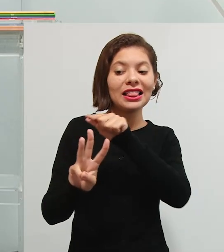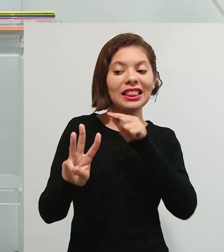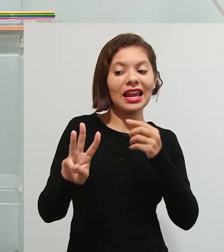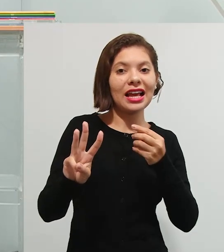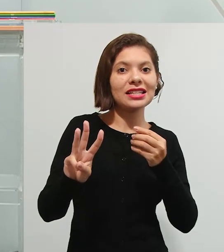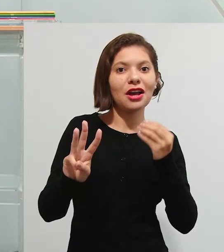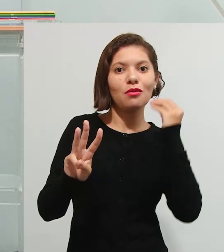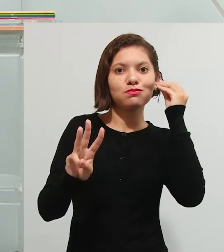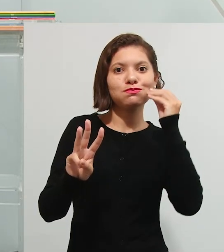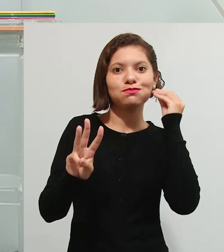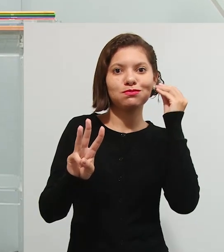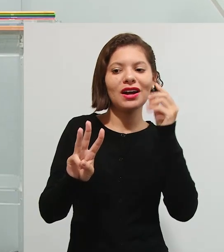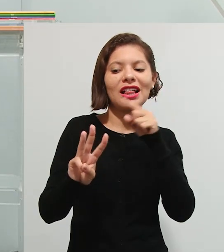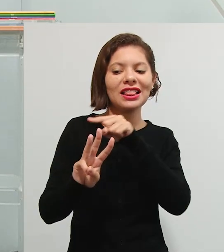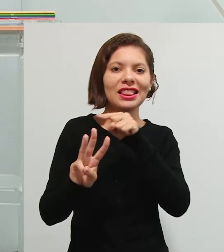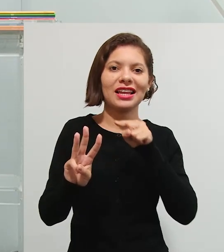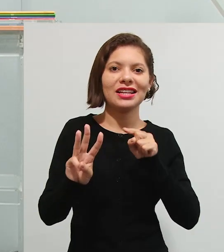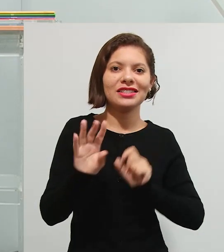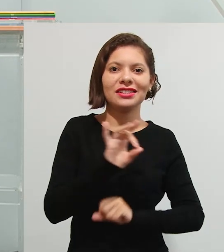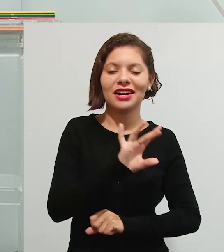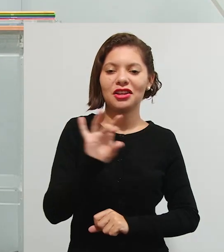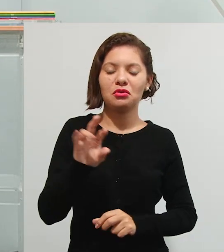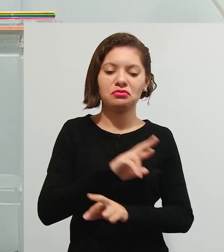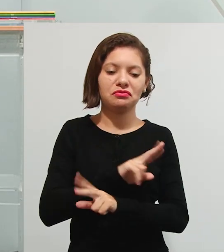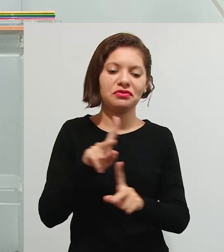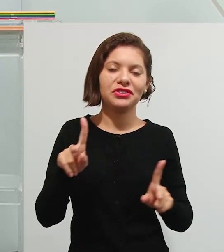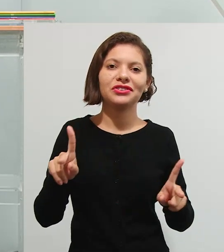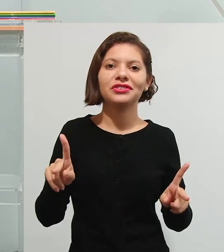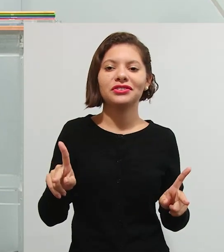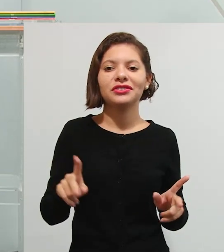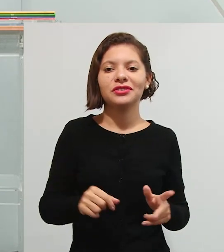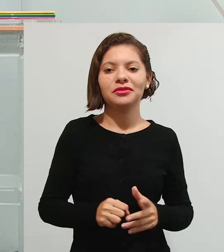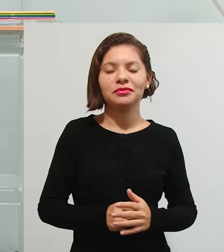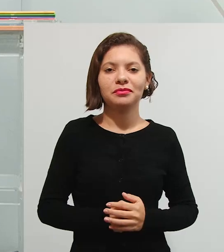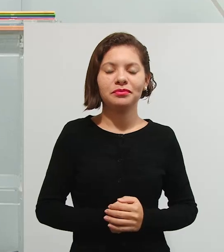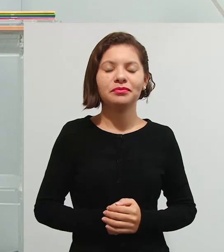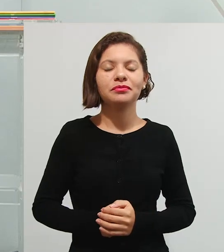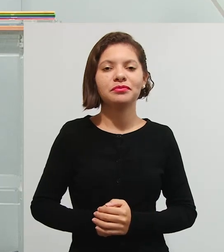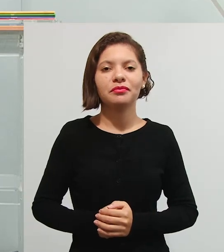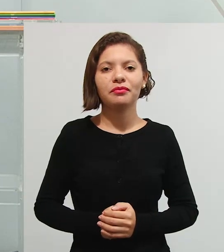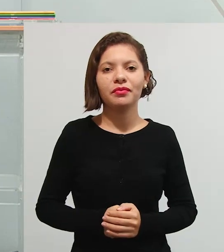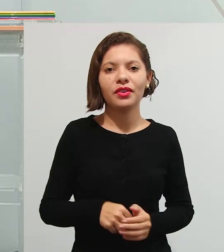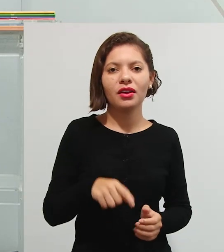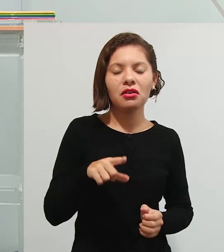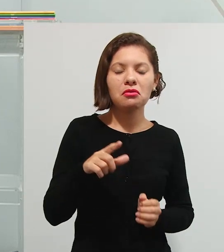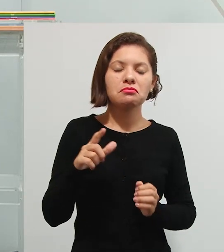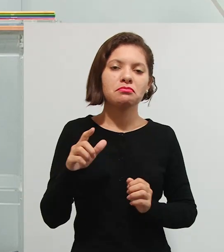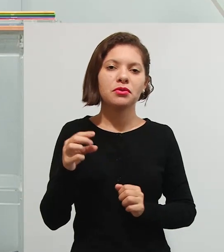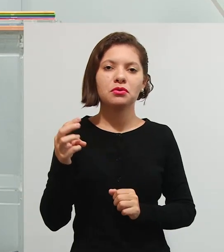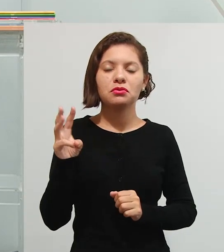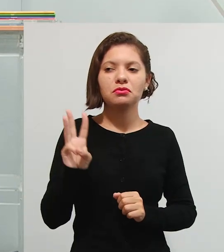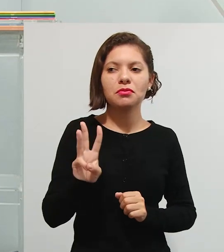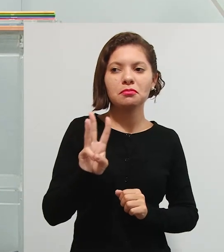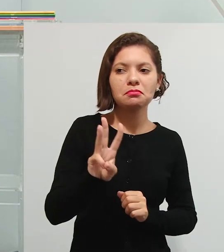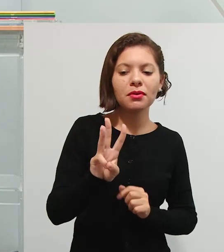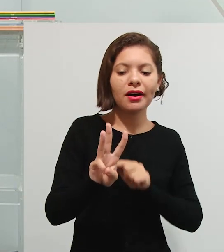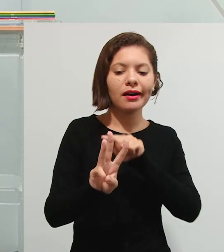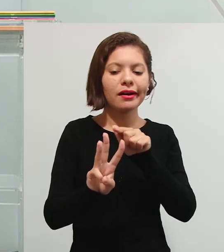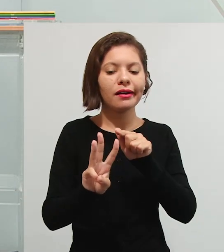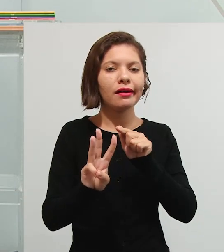experiências, 3 bagagens diferentes sobre uma mesma temática. Então, tende a tanto, se vocês forem realizar o